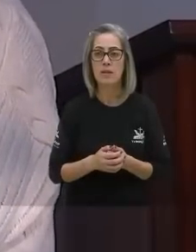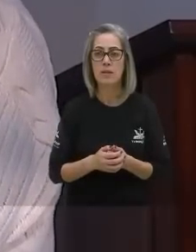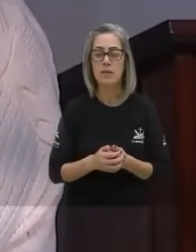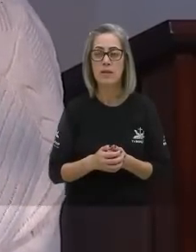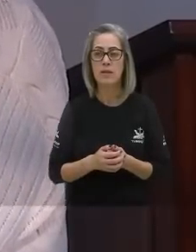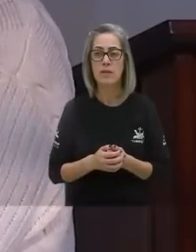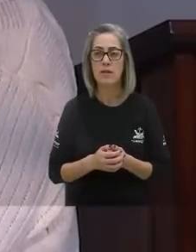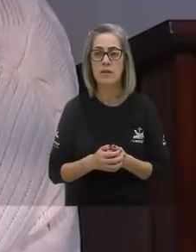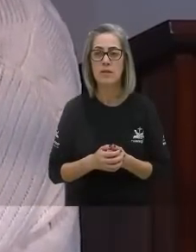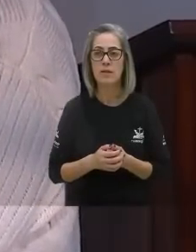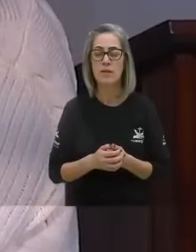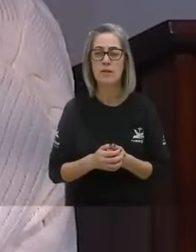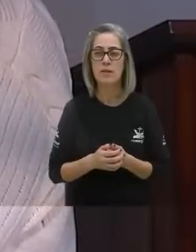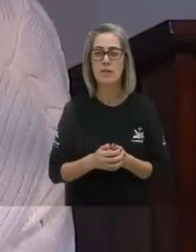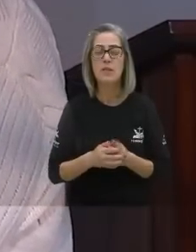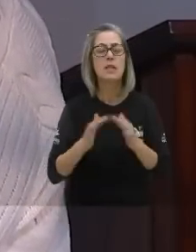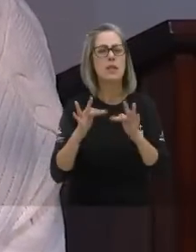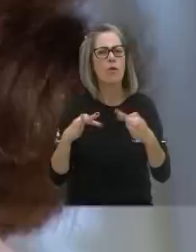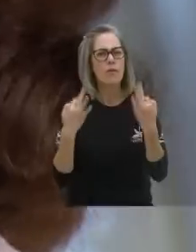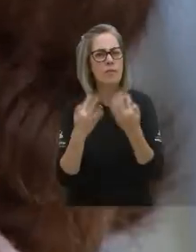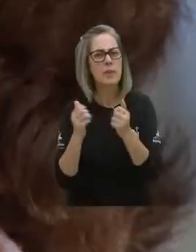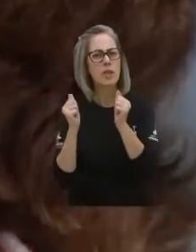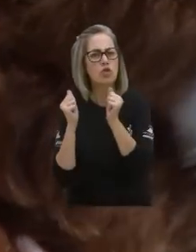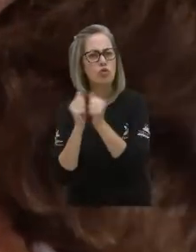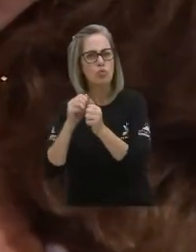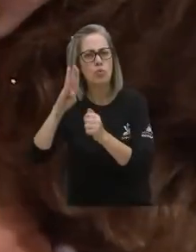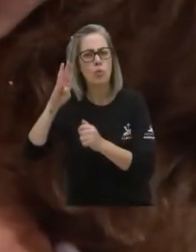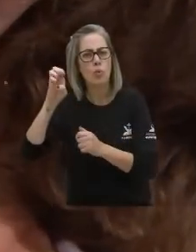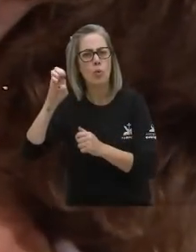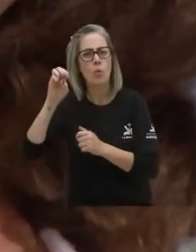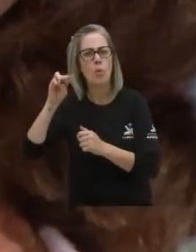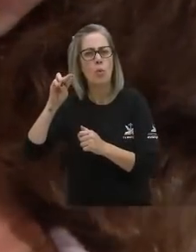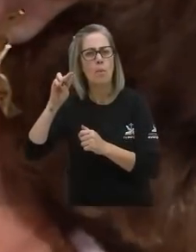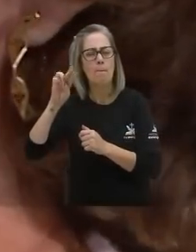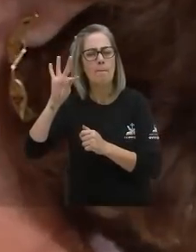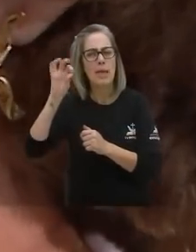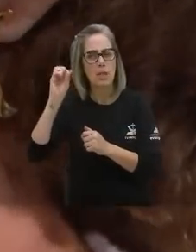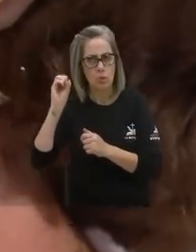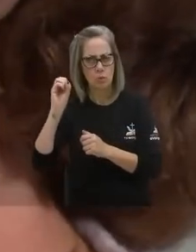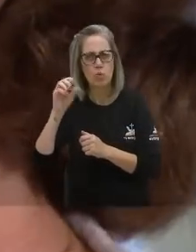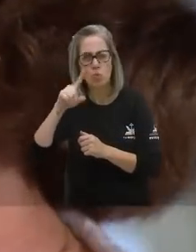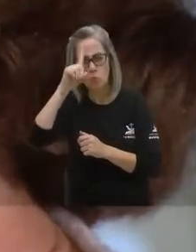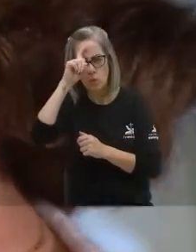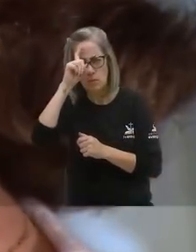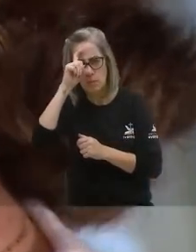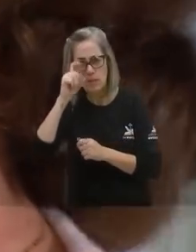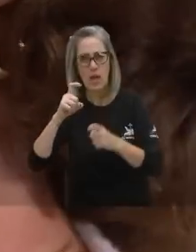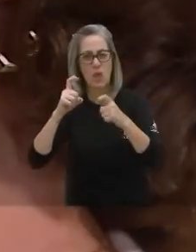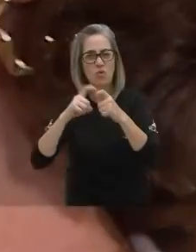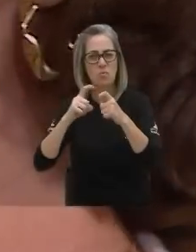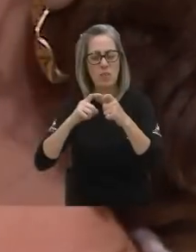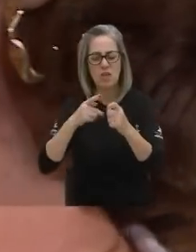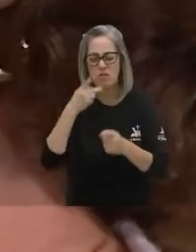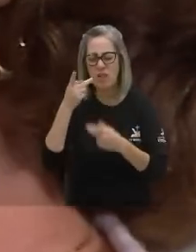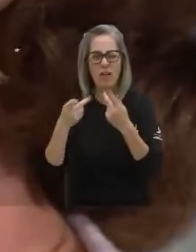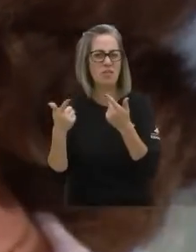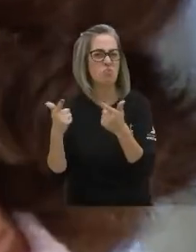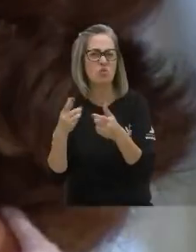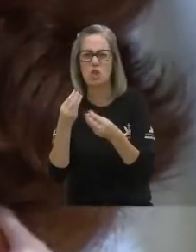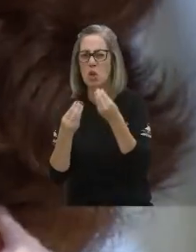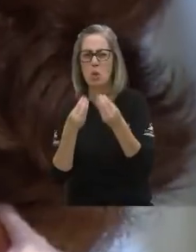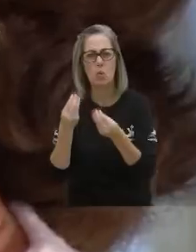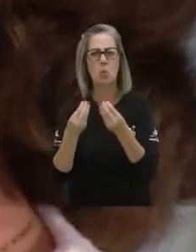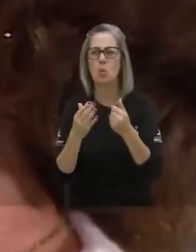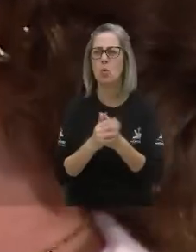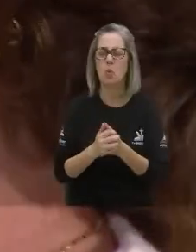ficaram com o Bento no hospital quase 2 meses. O menino teve uma meningite, que os médicos desenganaram, os exames provavam